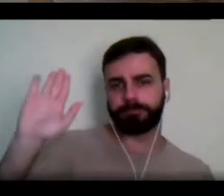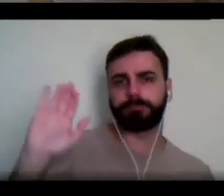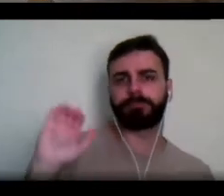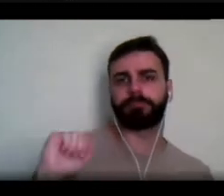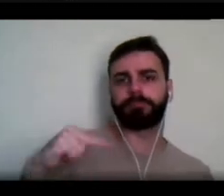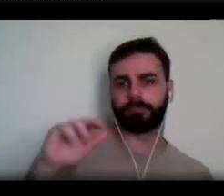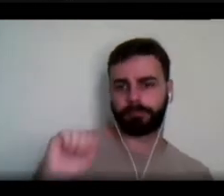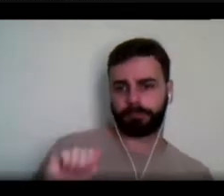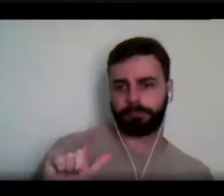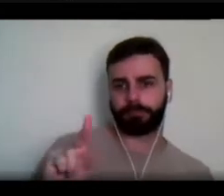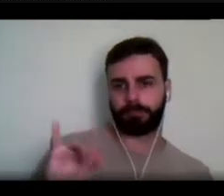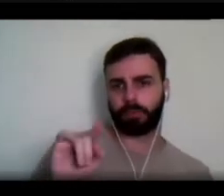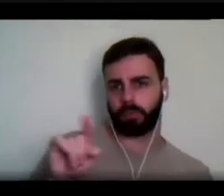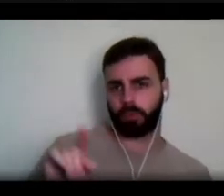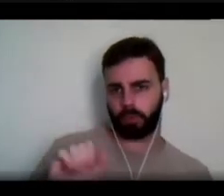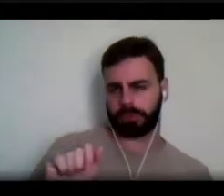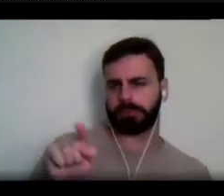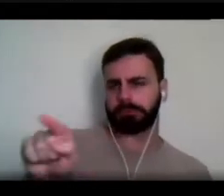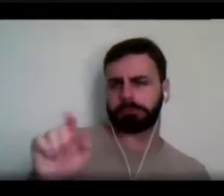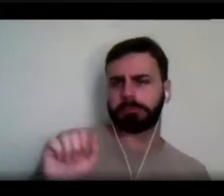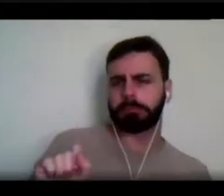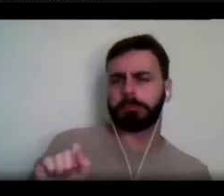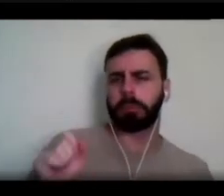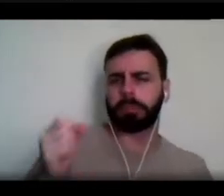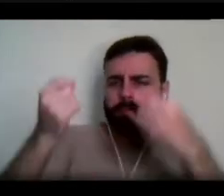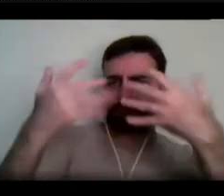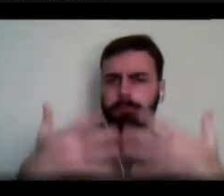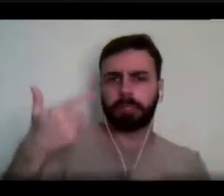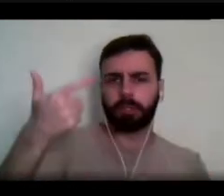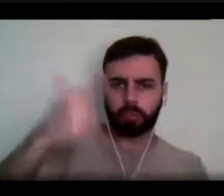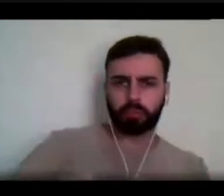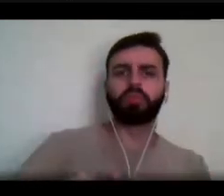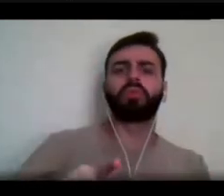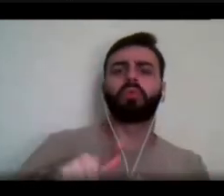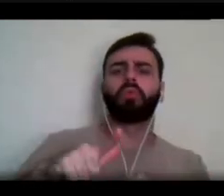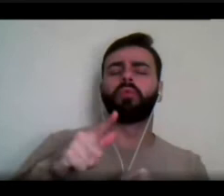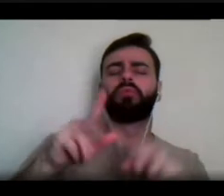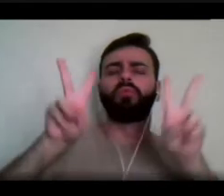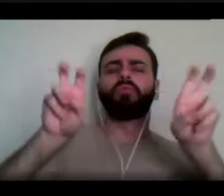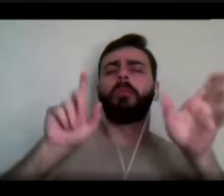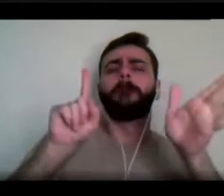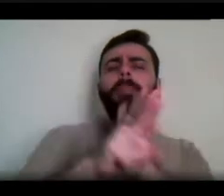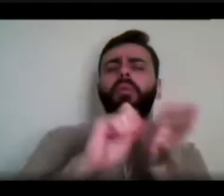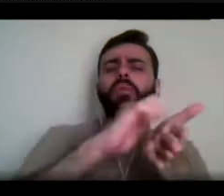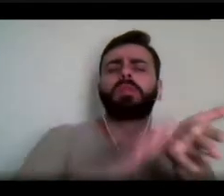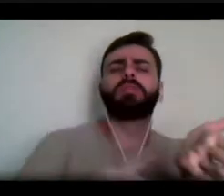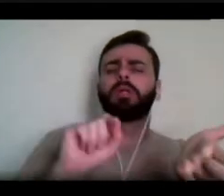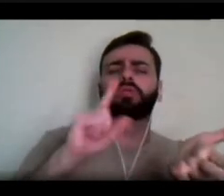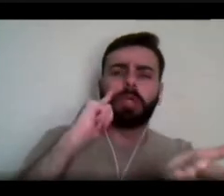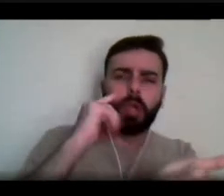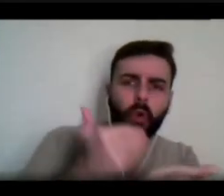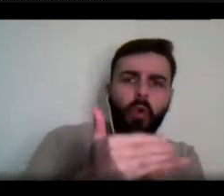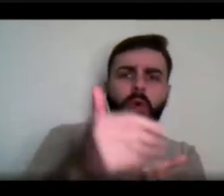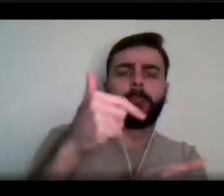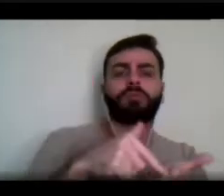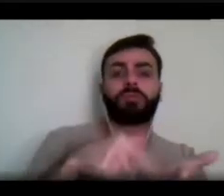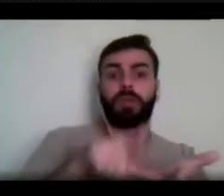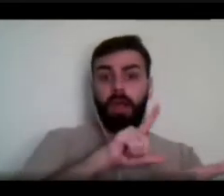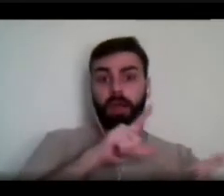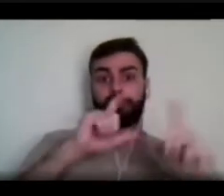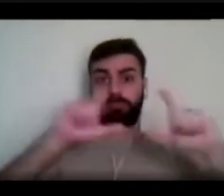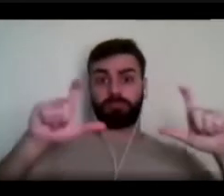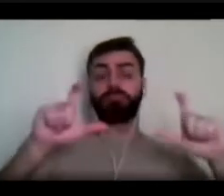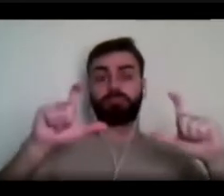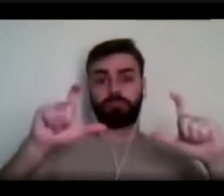você poderia recapitular para mim o início do problema, fazendo um favor? você fez o y de A e o y